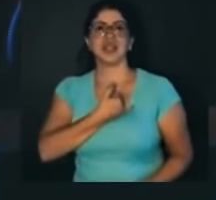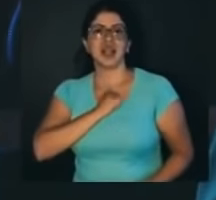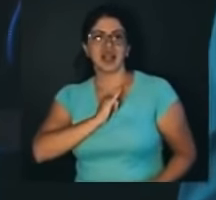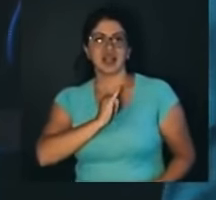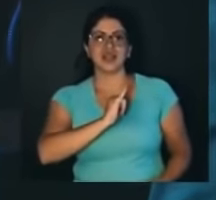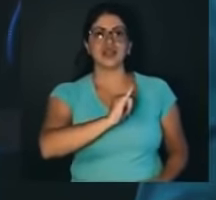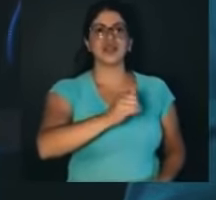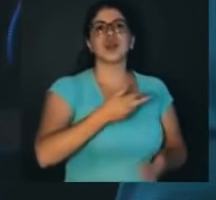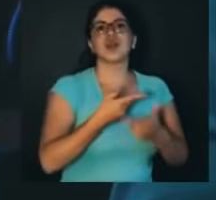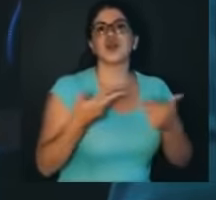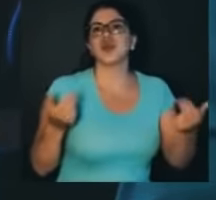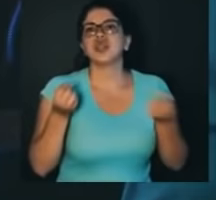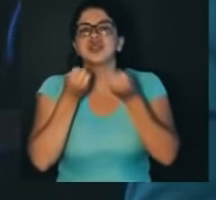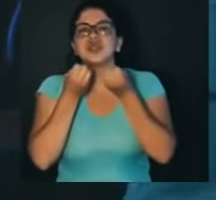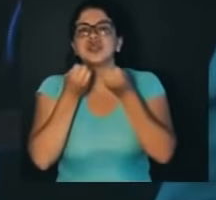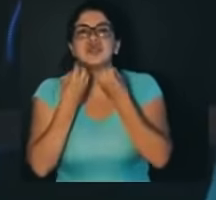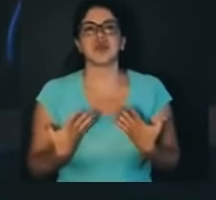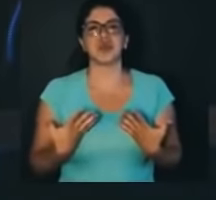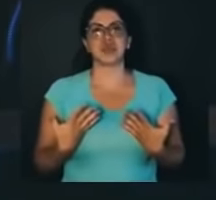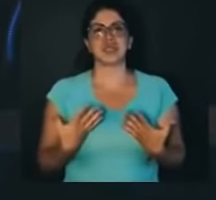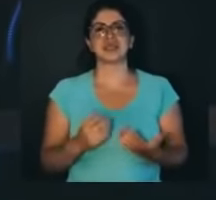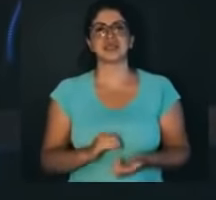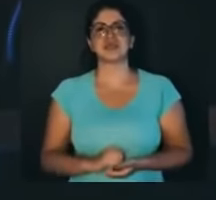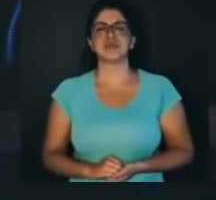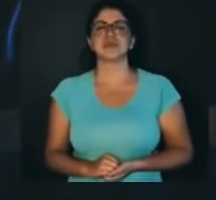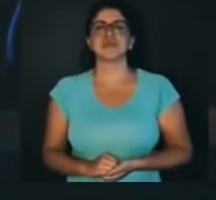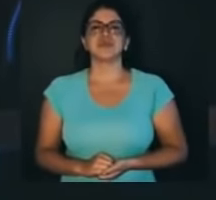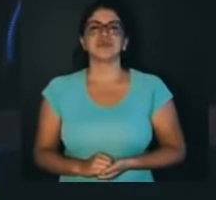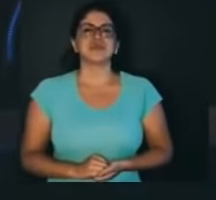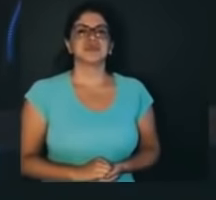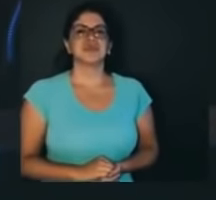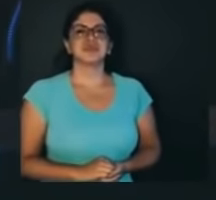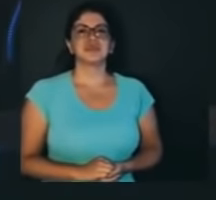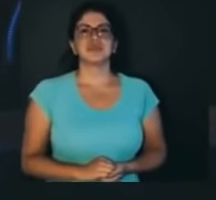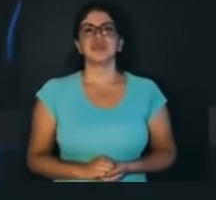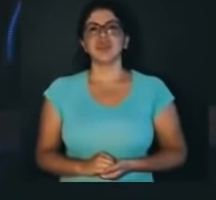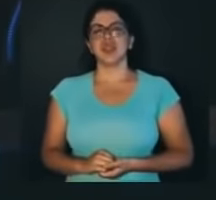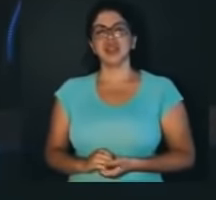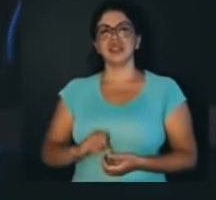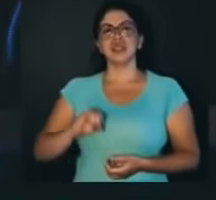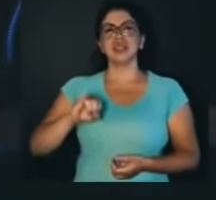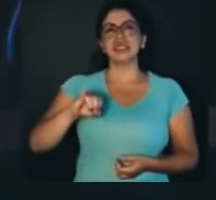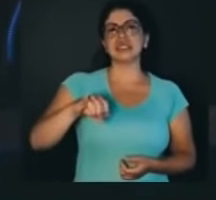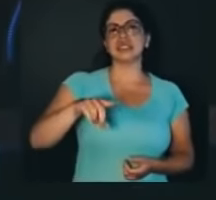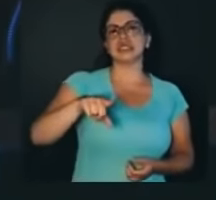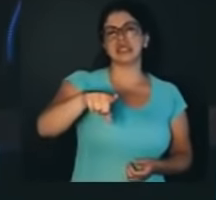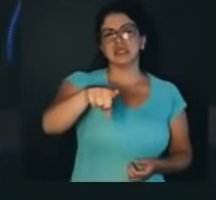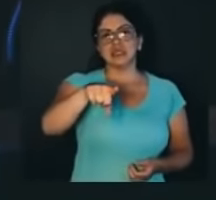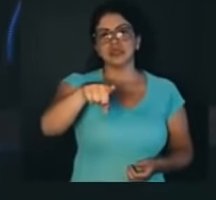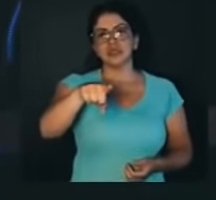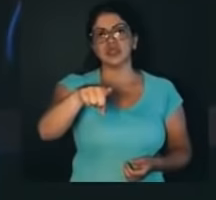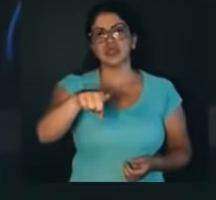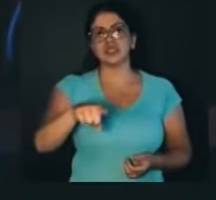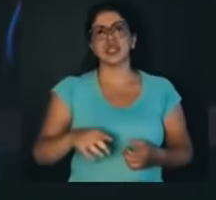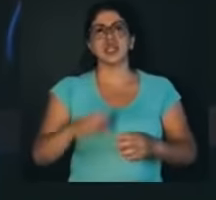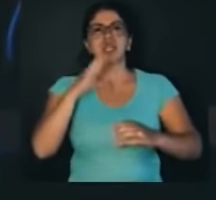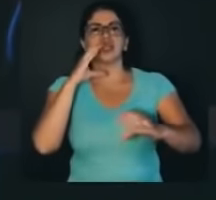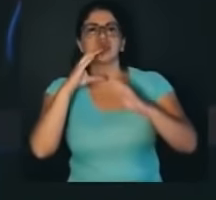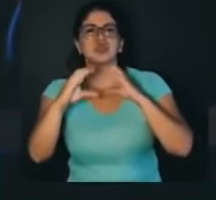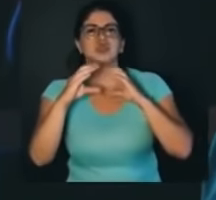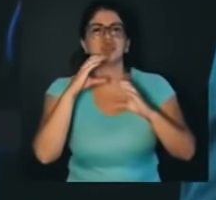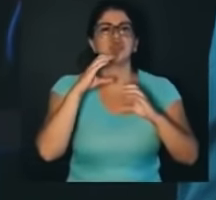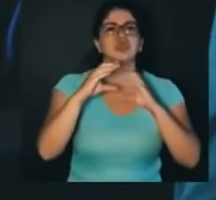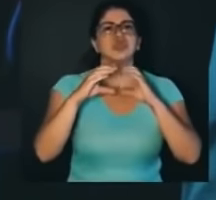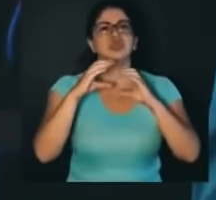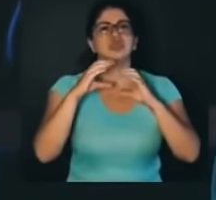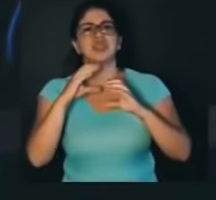Então, se você não está conseguindo se comunicar de forma saudável, não está conseguindo com as tuas